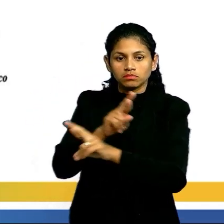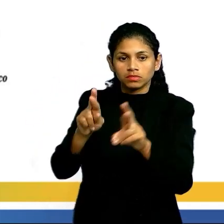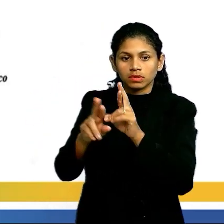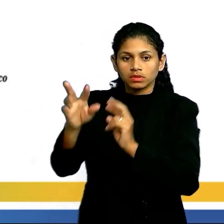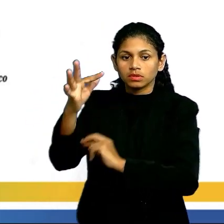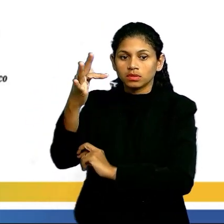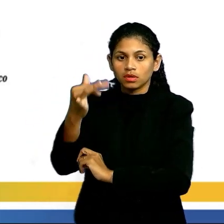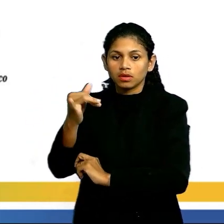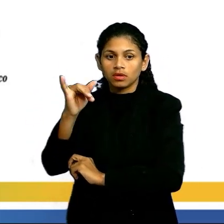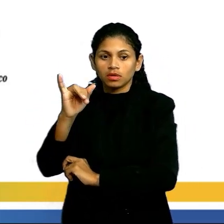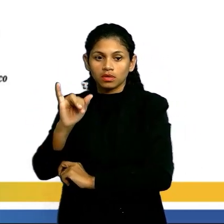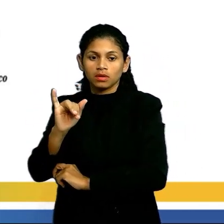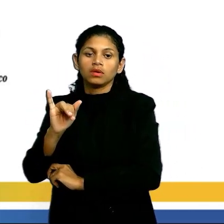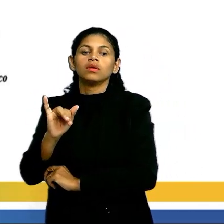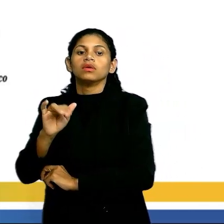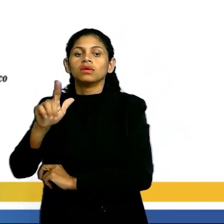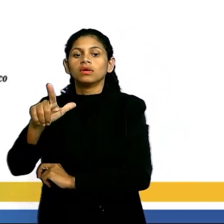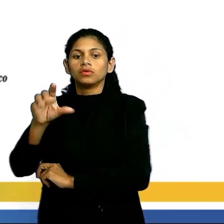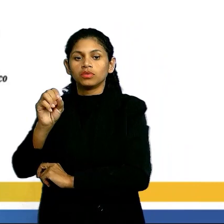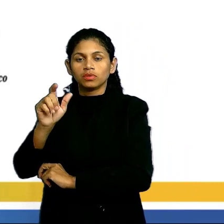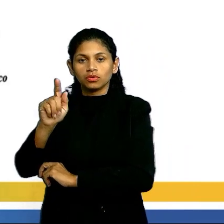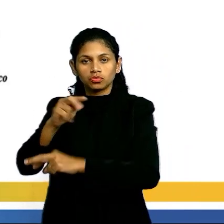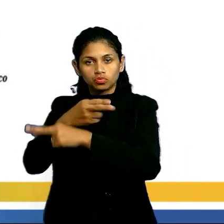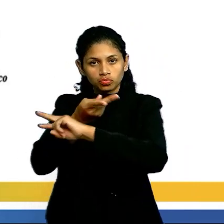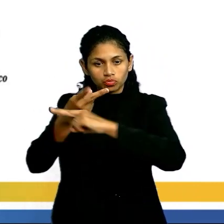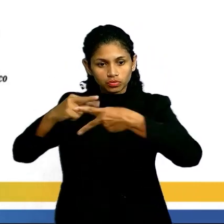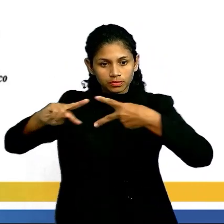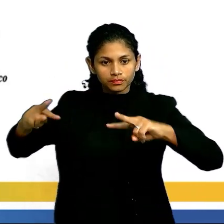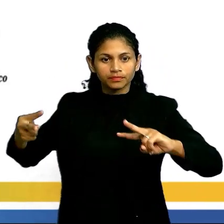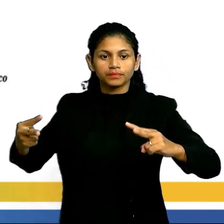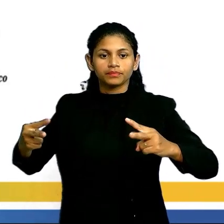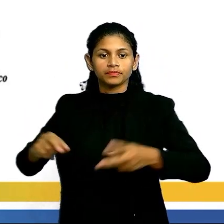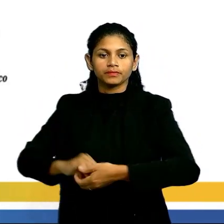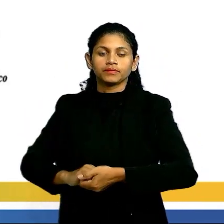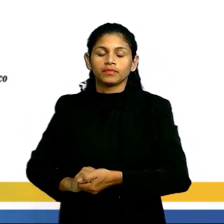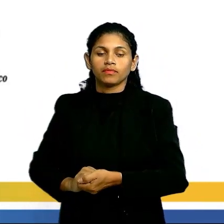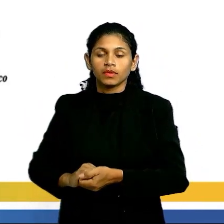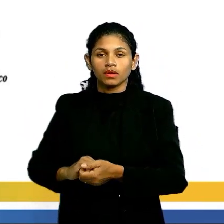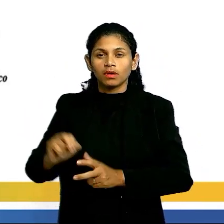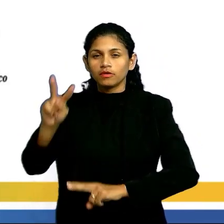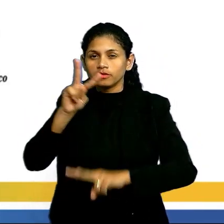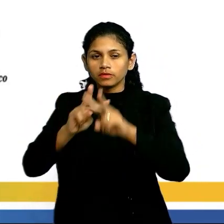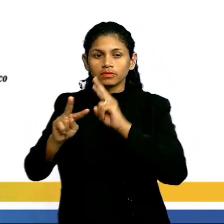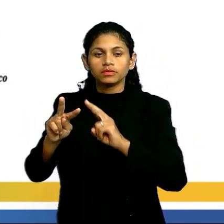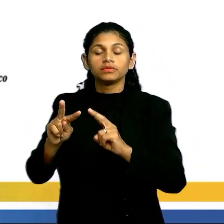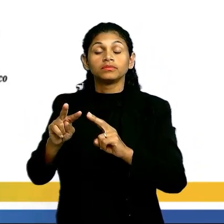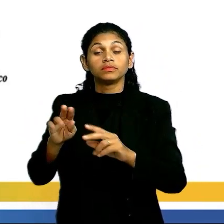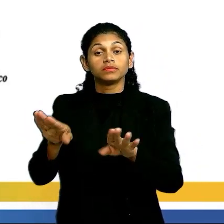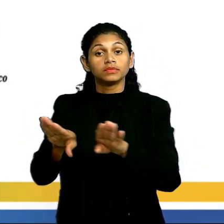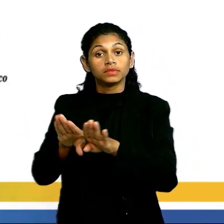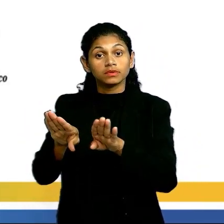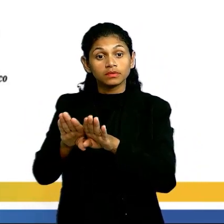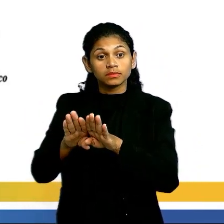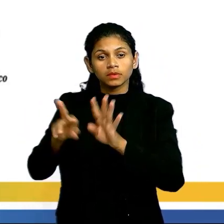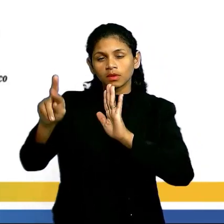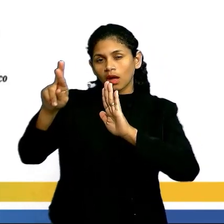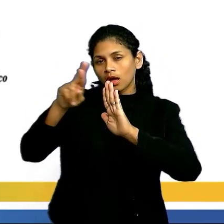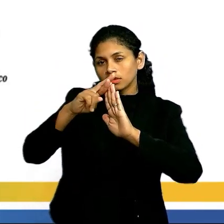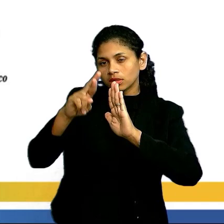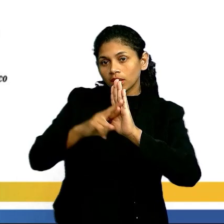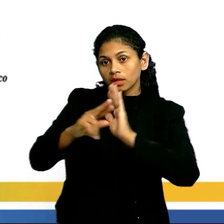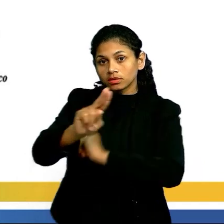o monofilético, o parafilético, o polifilético, tá certo? E vimos aí as regras de